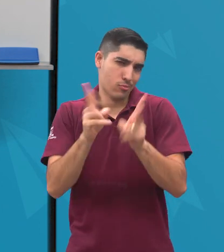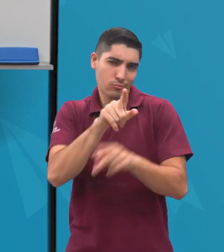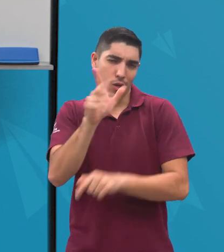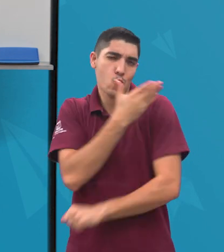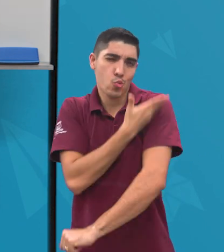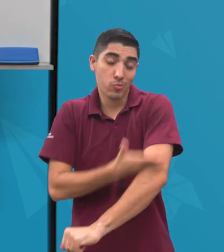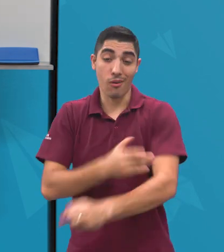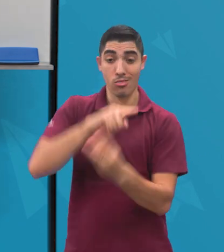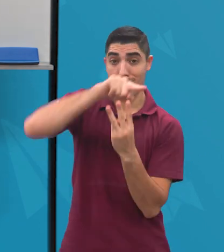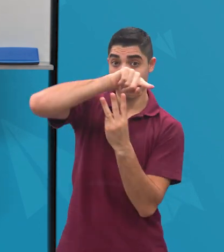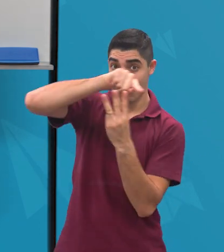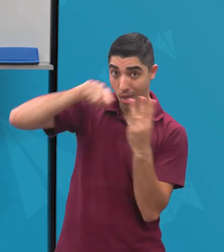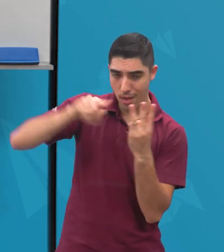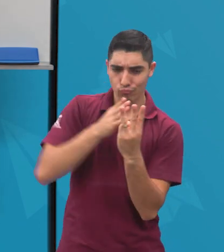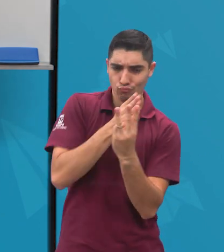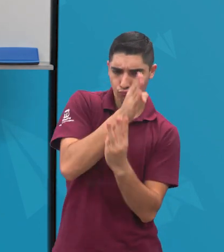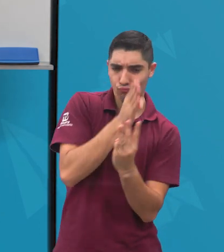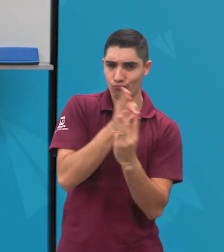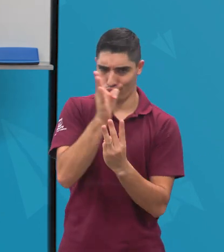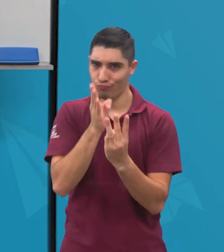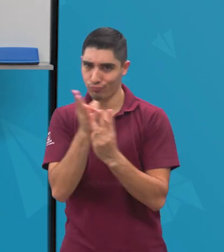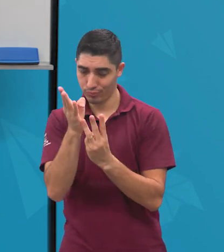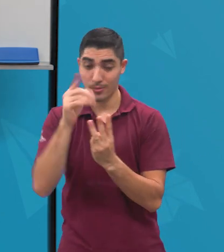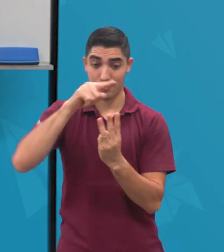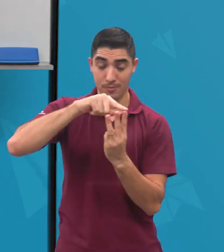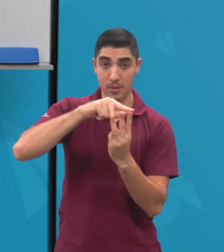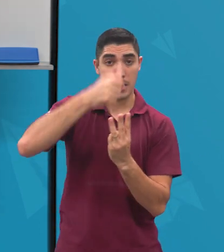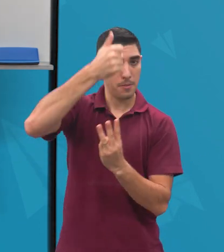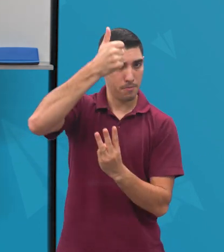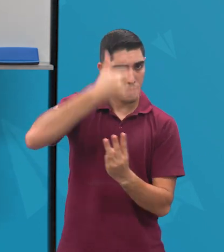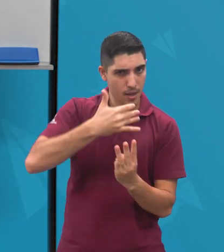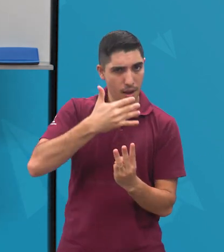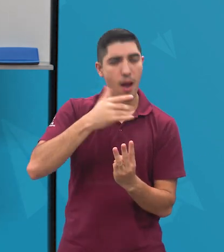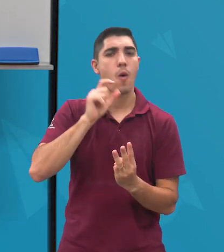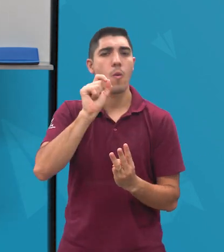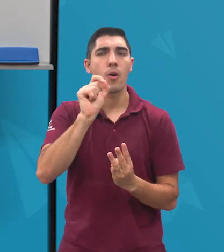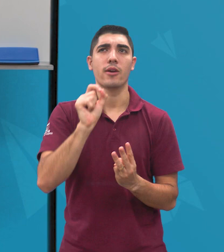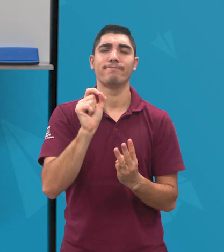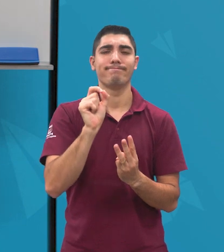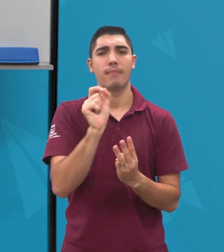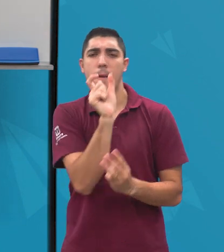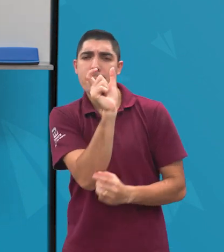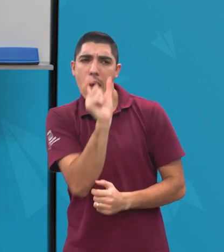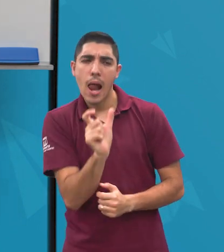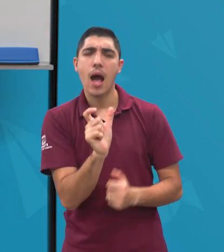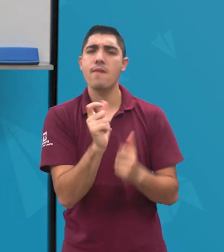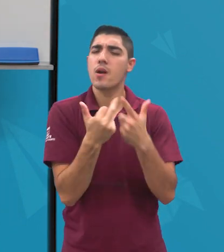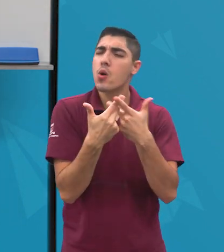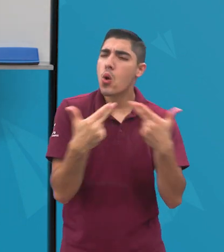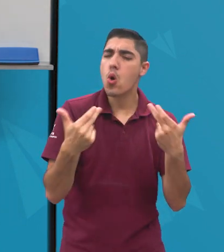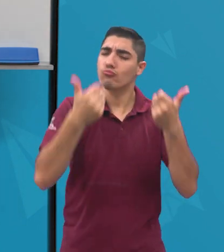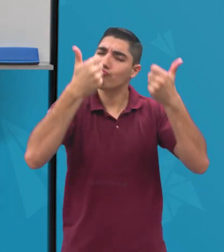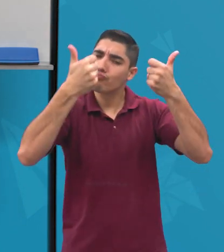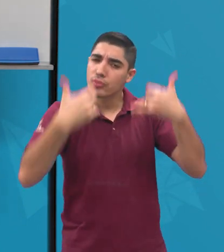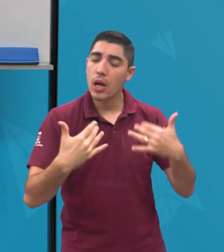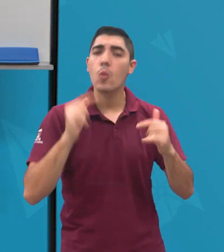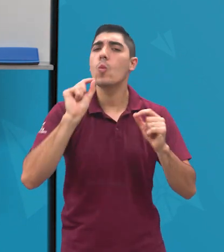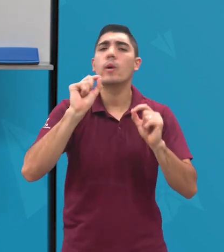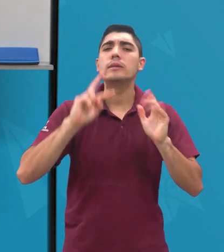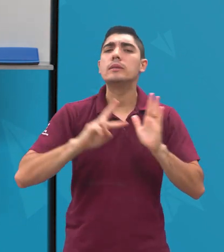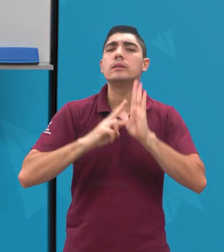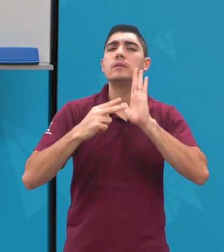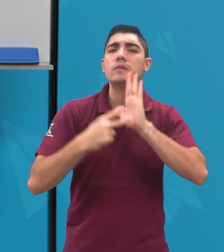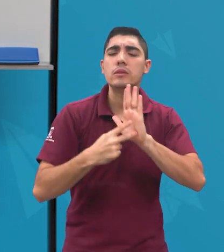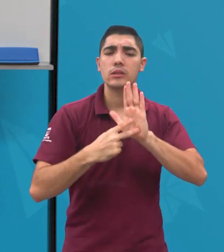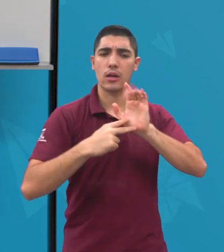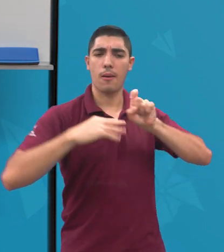três partes. Na primeira parte eu vou dizer algumas breves palavras a respeito do significado de